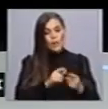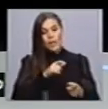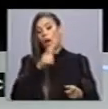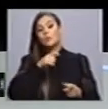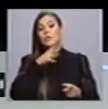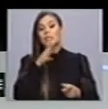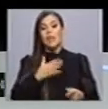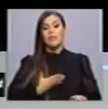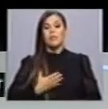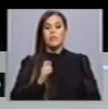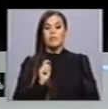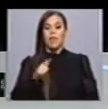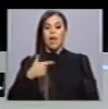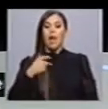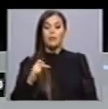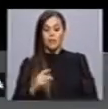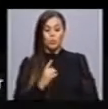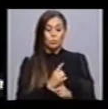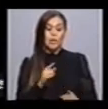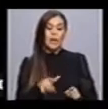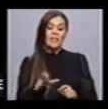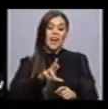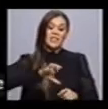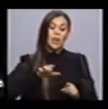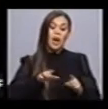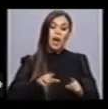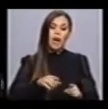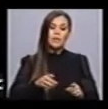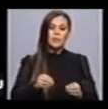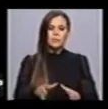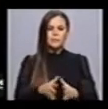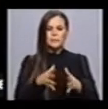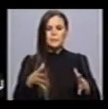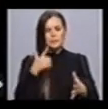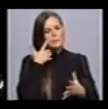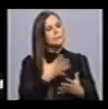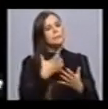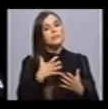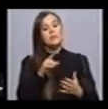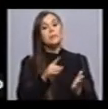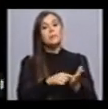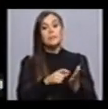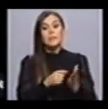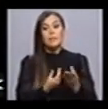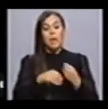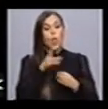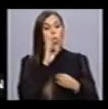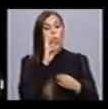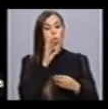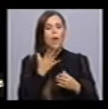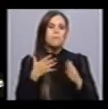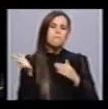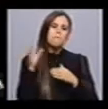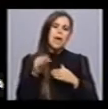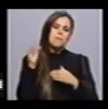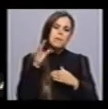de deltas, ou seja, precisamente estas regiões muitíssimo mais intensas. Vão ser precisas muito mais observações para saber se de facto